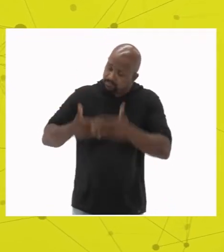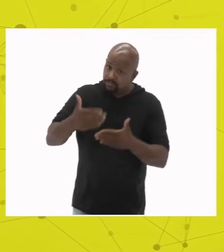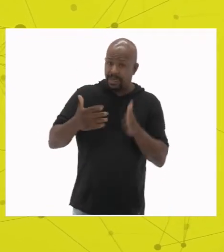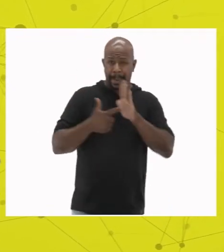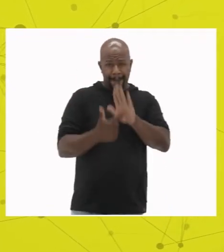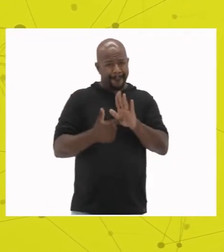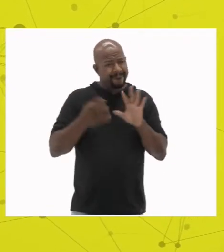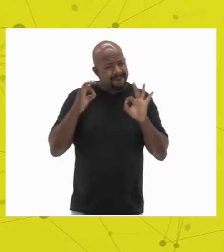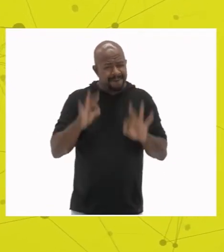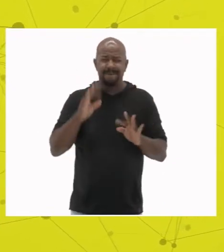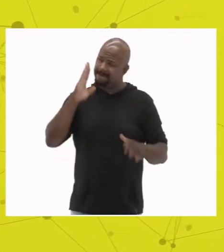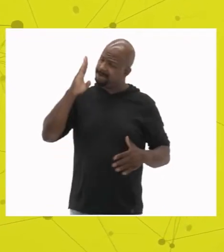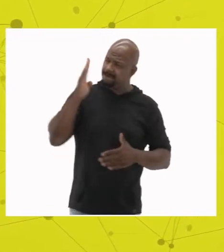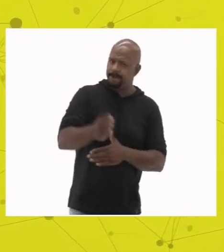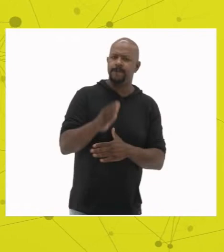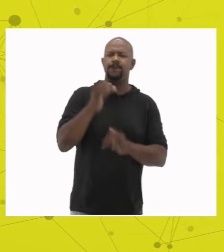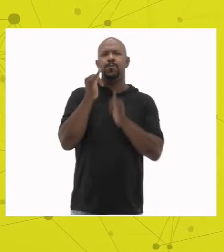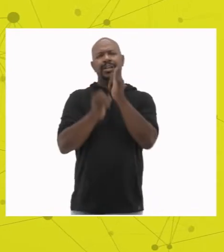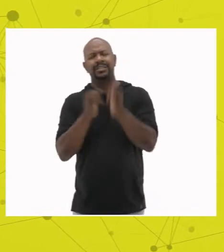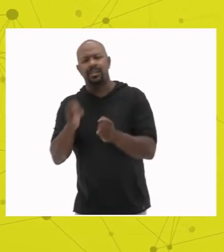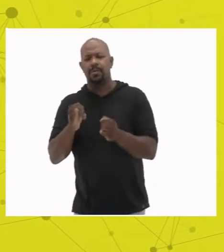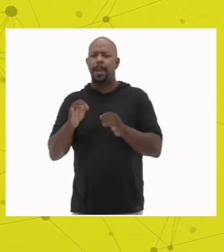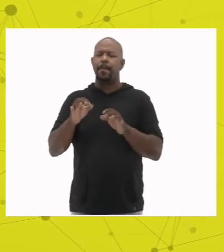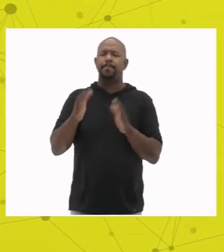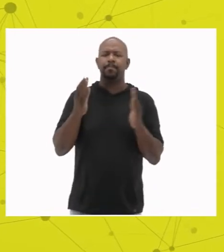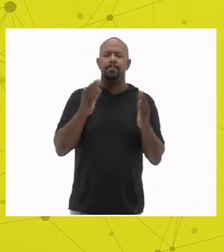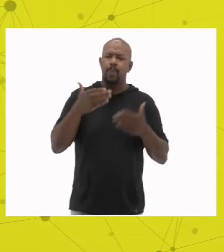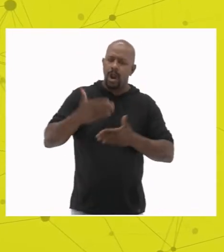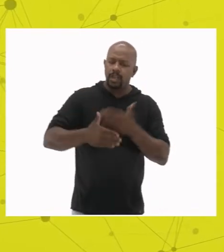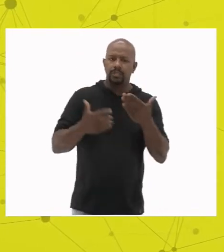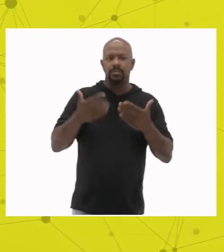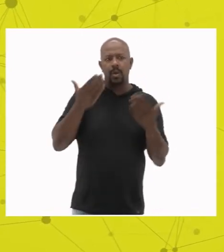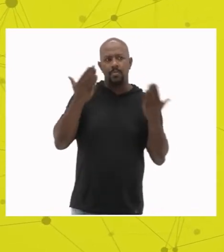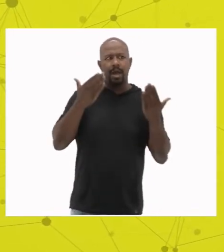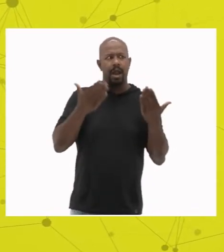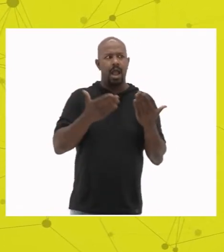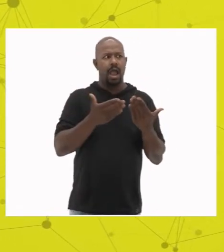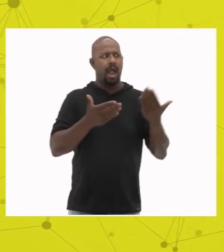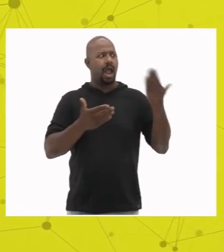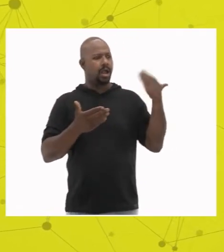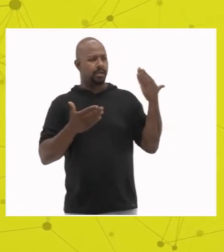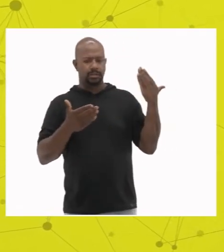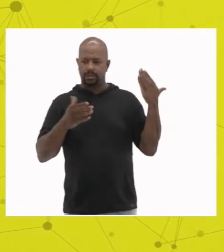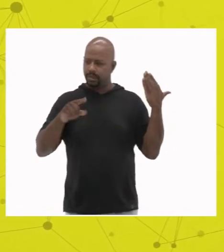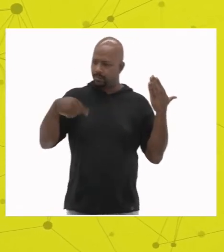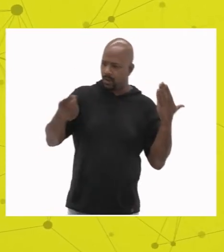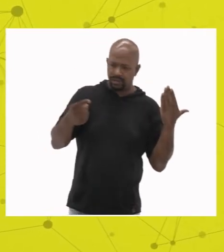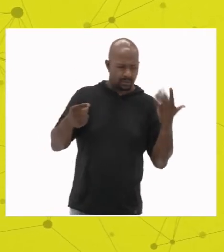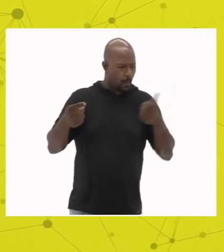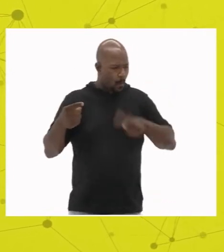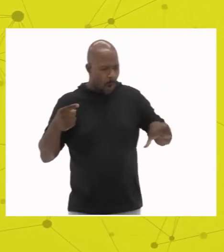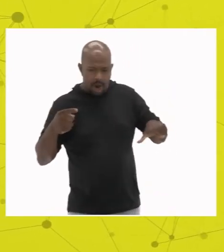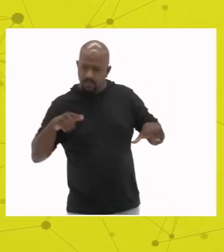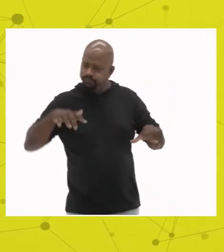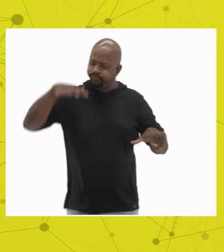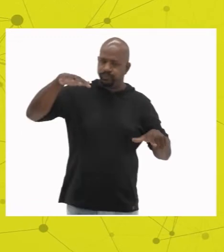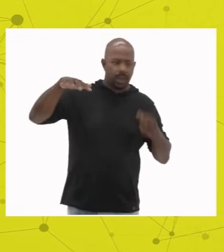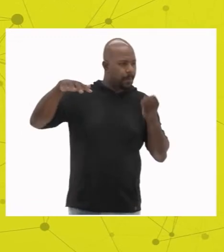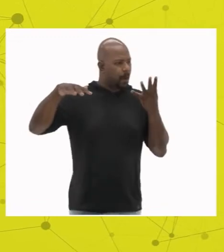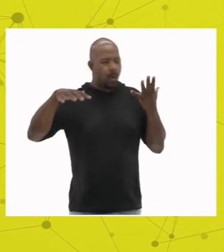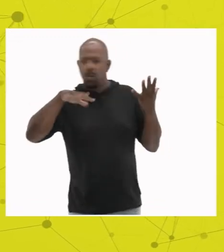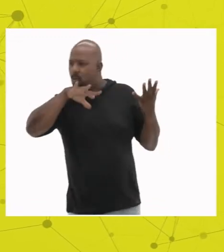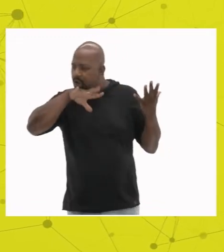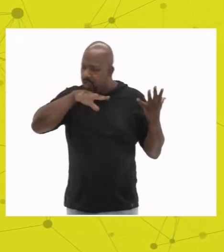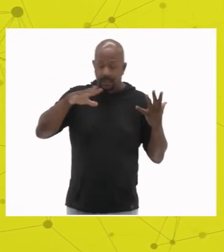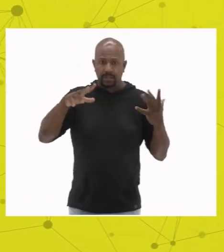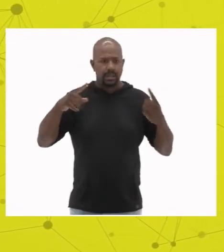que apresente uma direta informação de progresso e formas de comparar o antes com o depois, o vazio com o cheio, pouco com muito, bom com